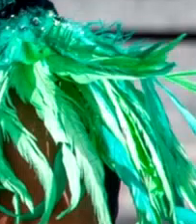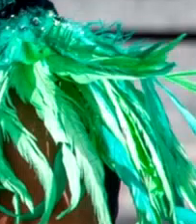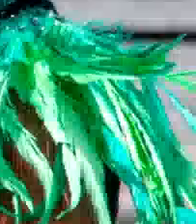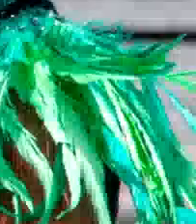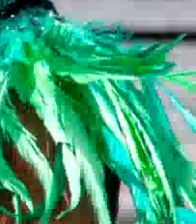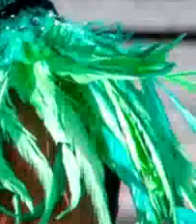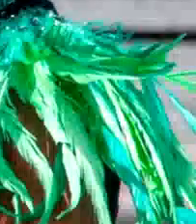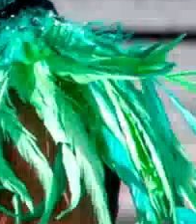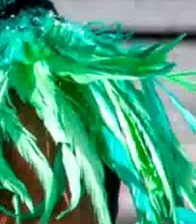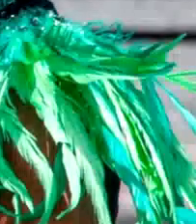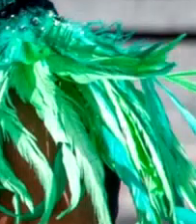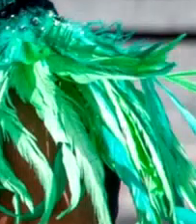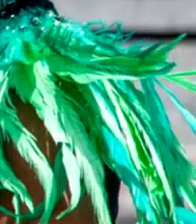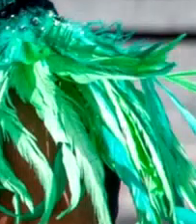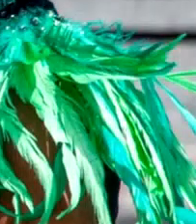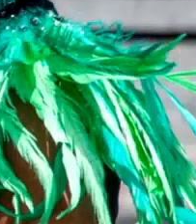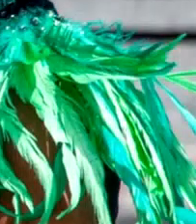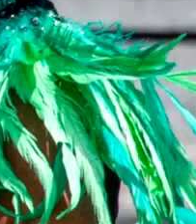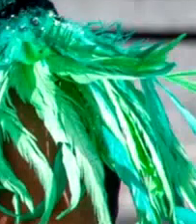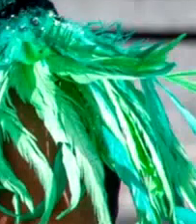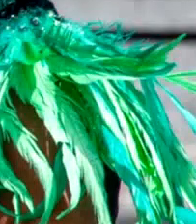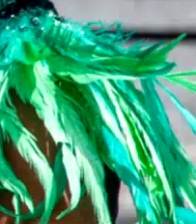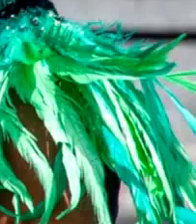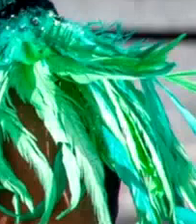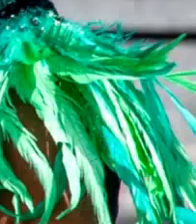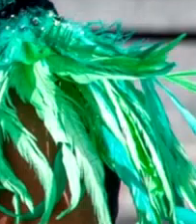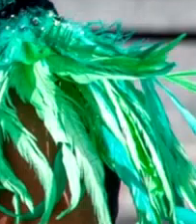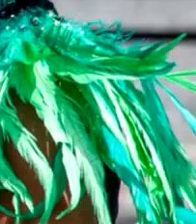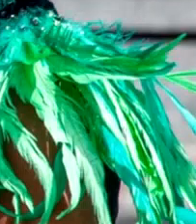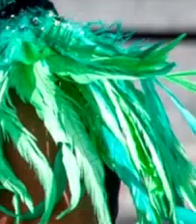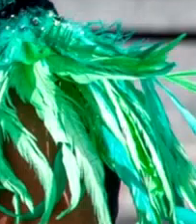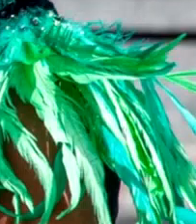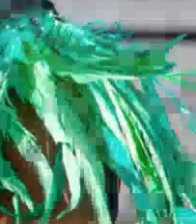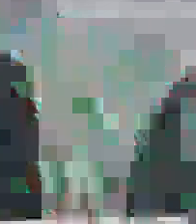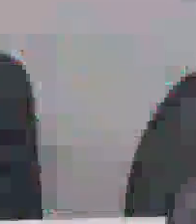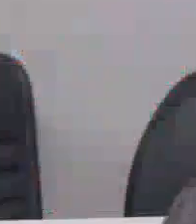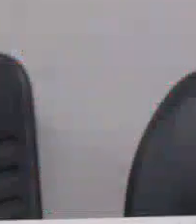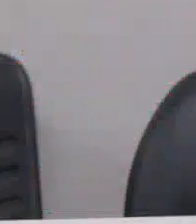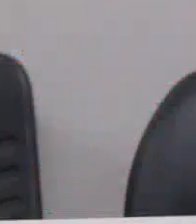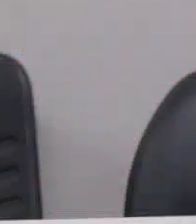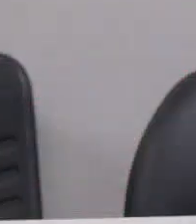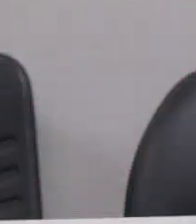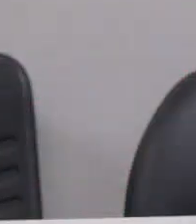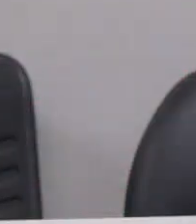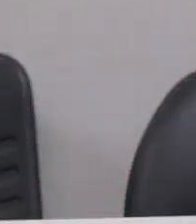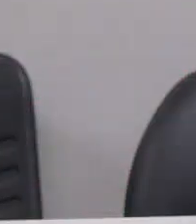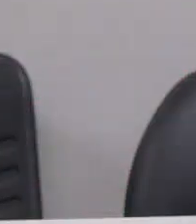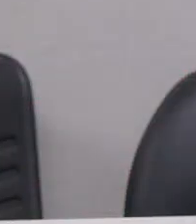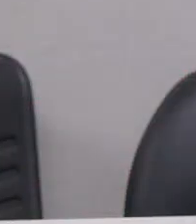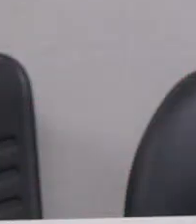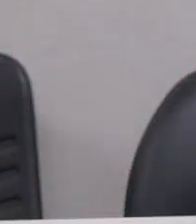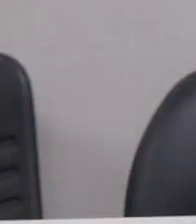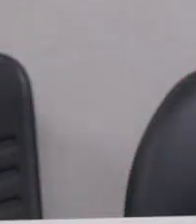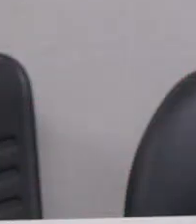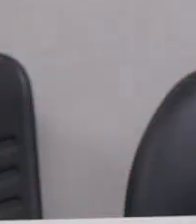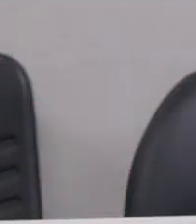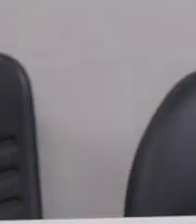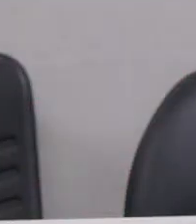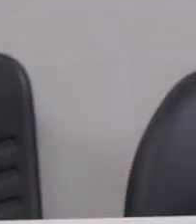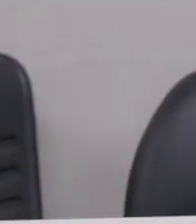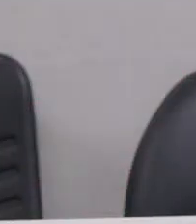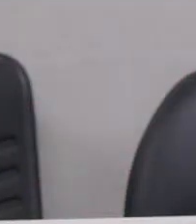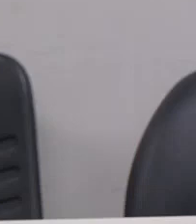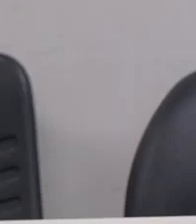nosso turista é cultural, especificamente, e eu costumo dizer também, num mundo de experiência no turismo, que a